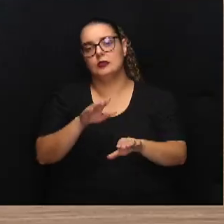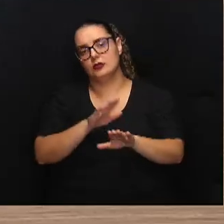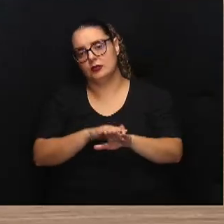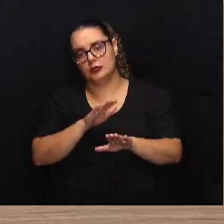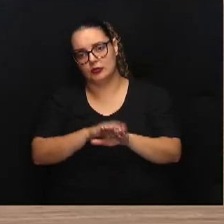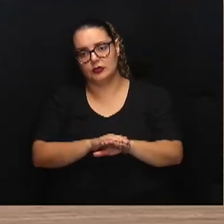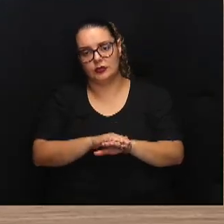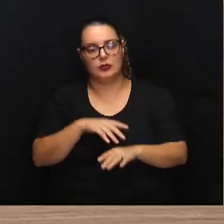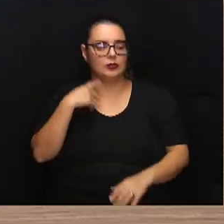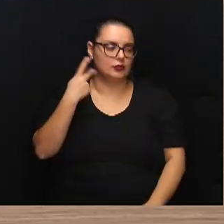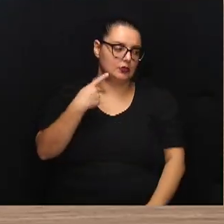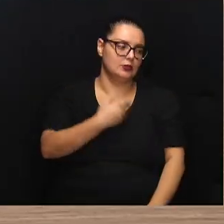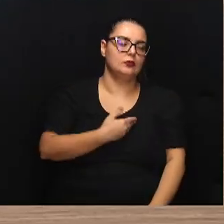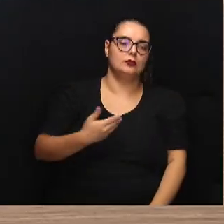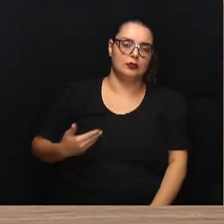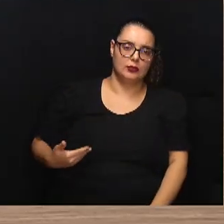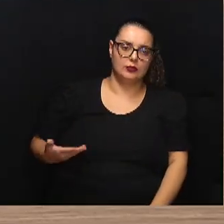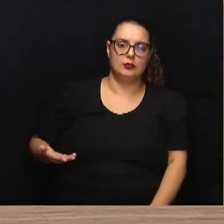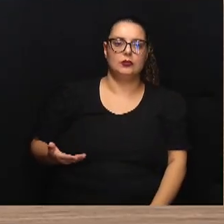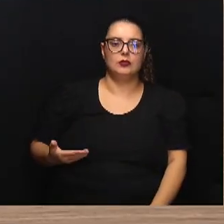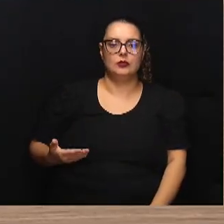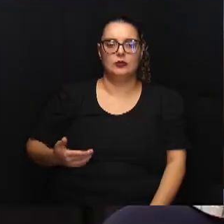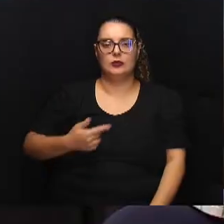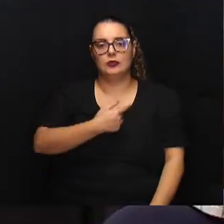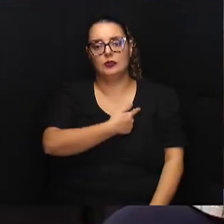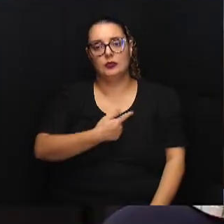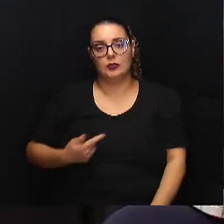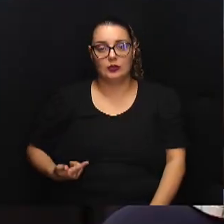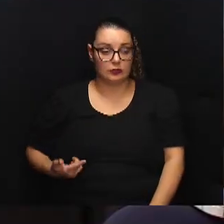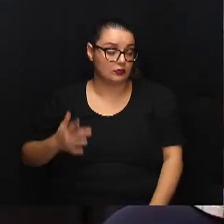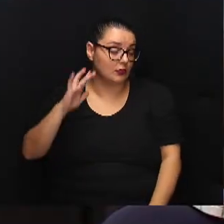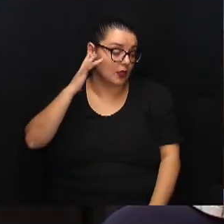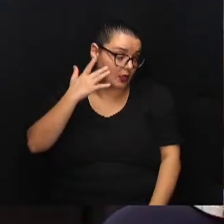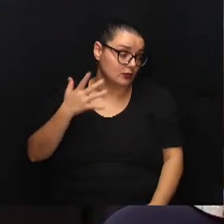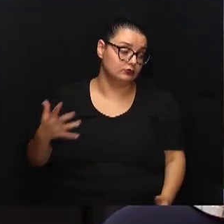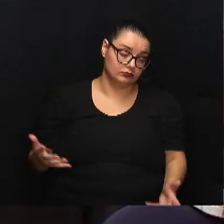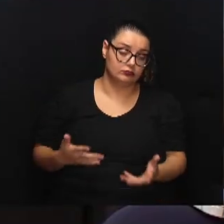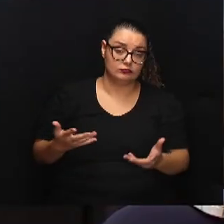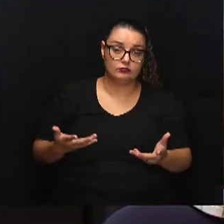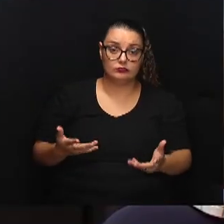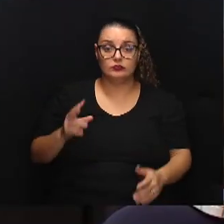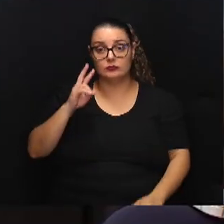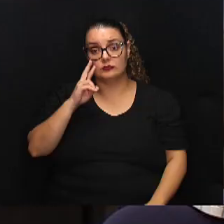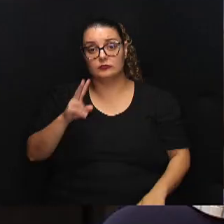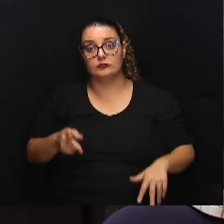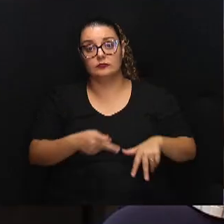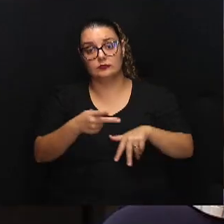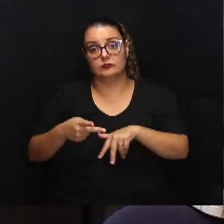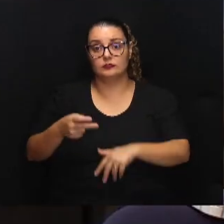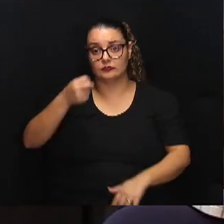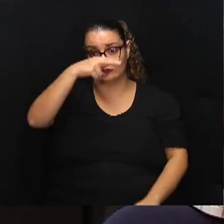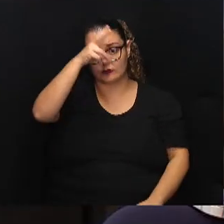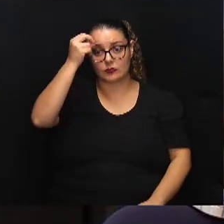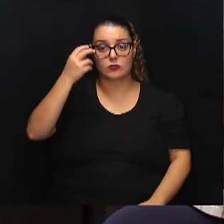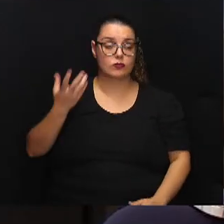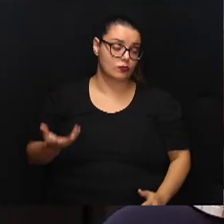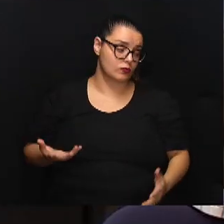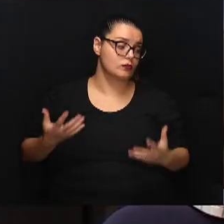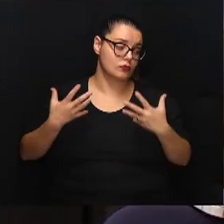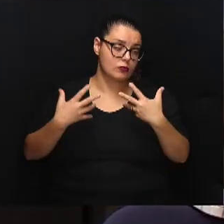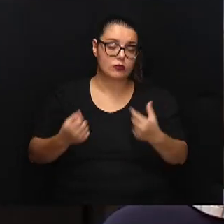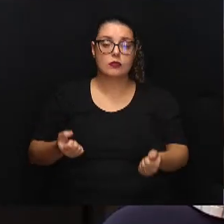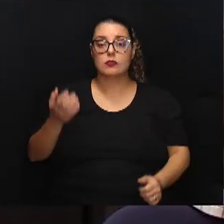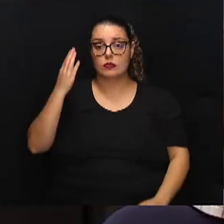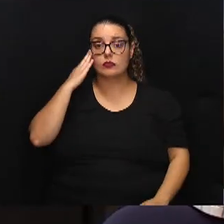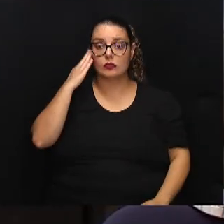e das políticas públicas, né, do governo. Eu acho que é uma iniciativa, a gente viu na fala dos prefeitos, assim, todos topam,